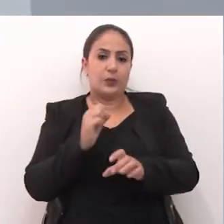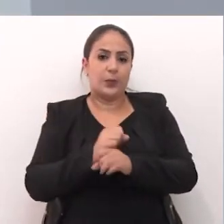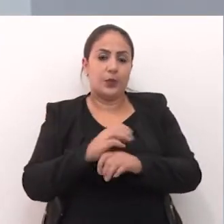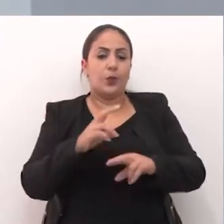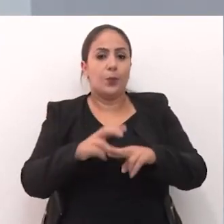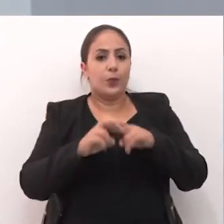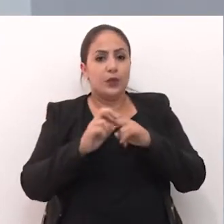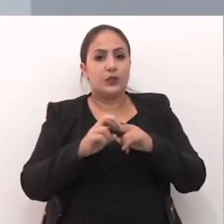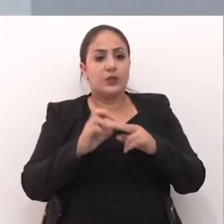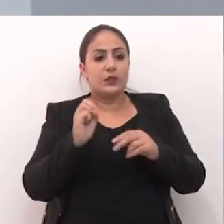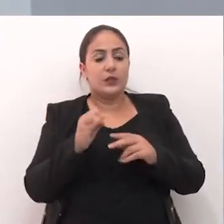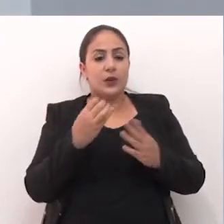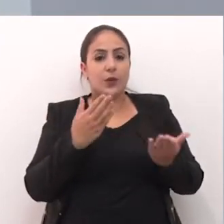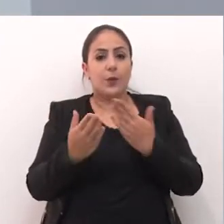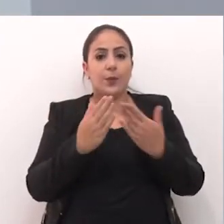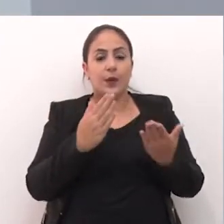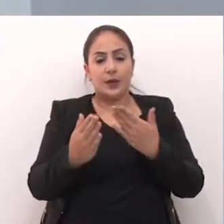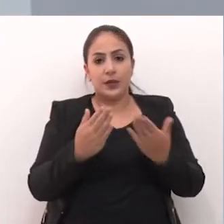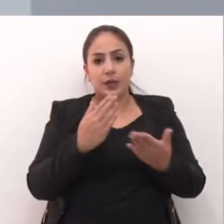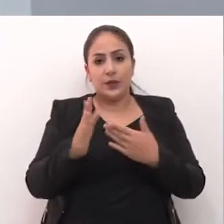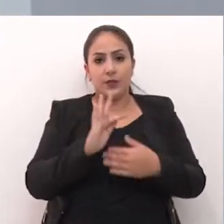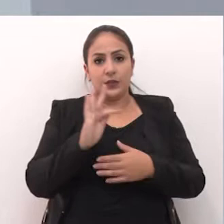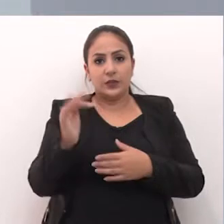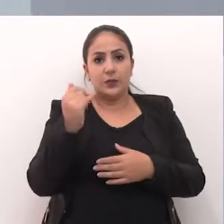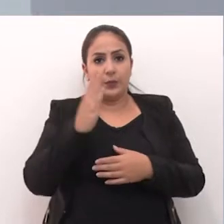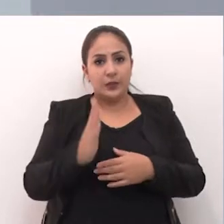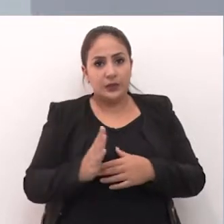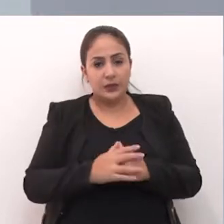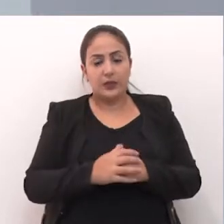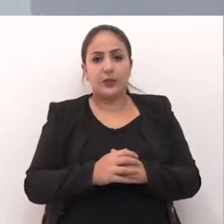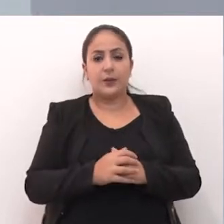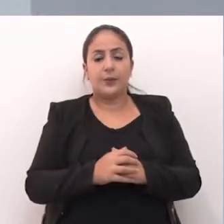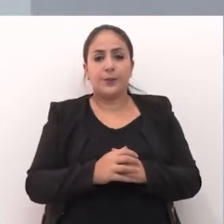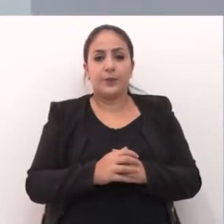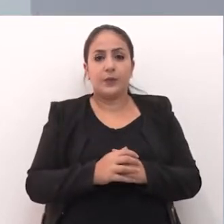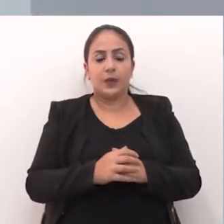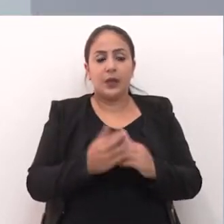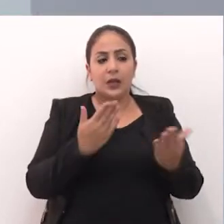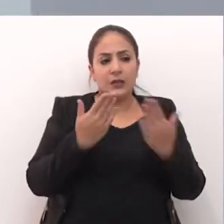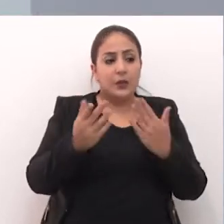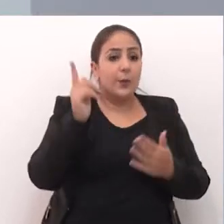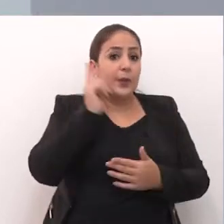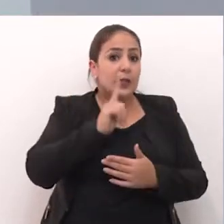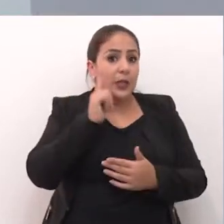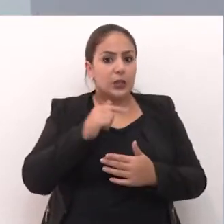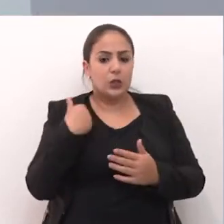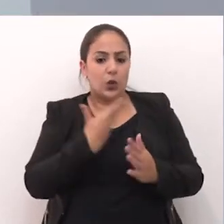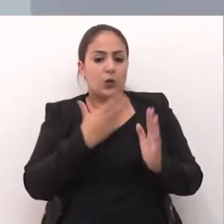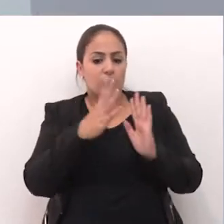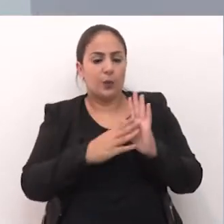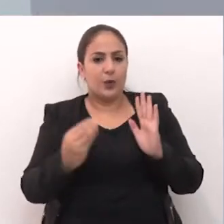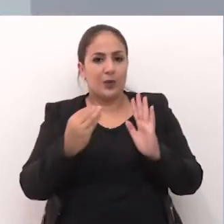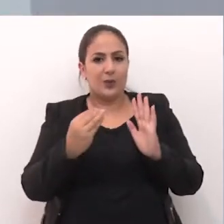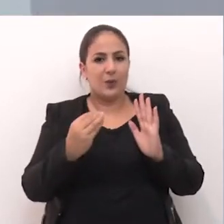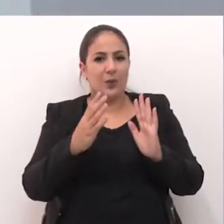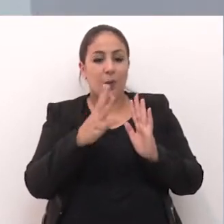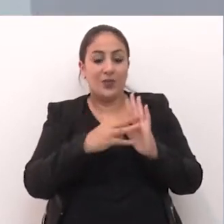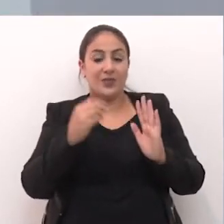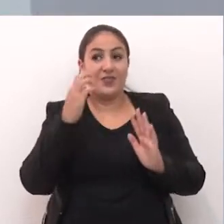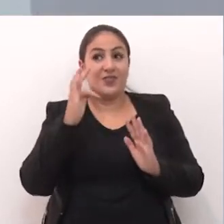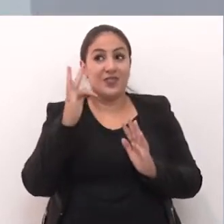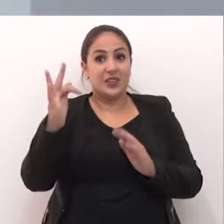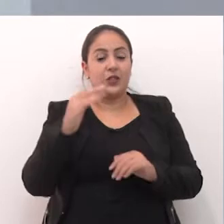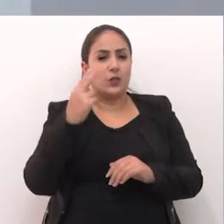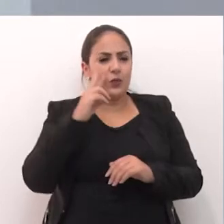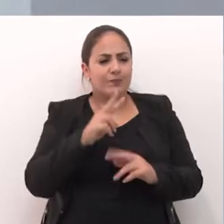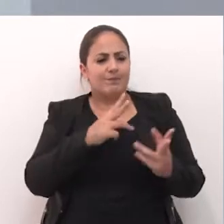orçamentário, até porque se compararmos a Federação Brasileira com relação à americana, modelo a partir do qual nós supostamente copiamos a ideia de federação,